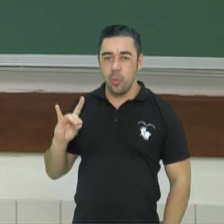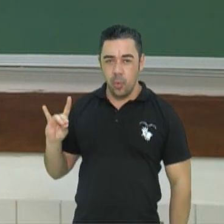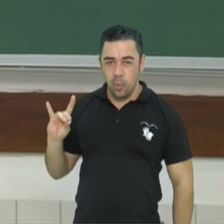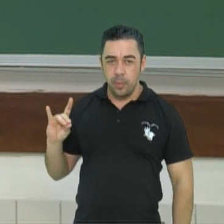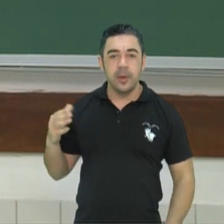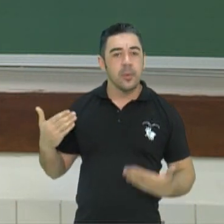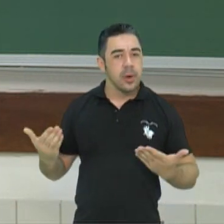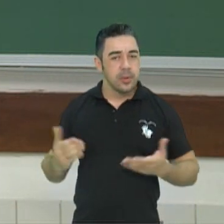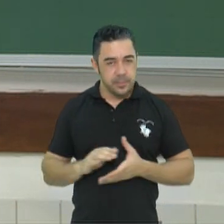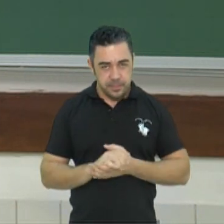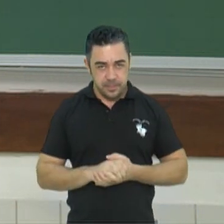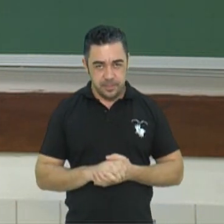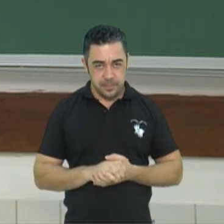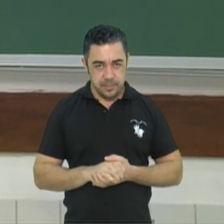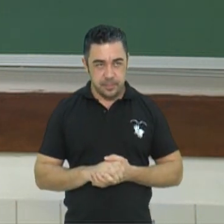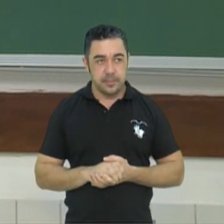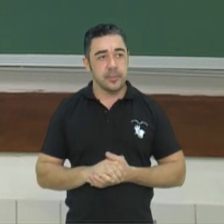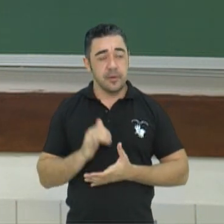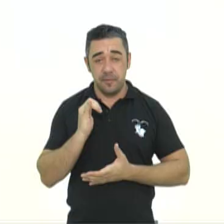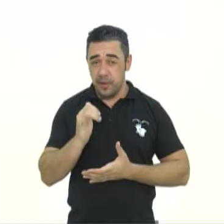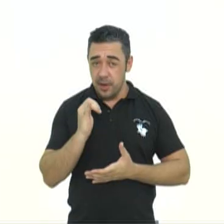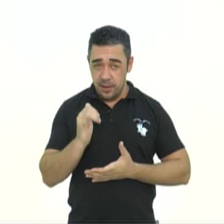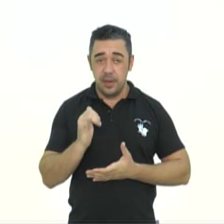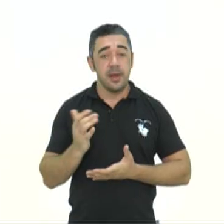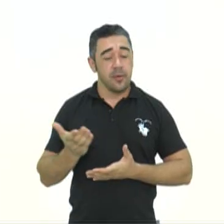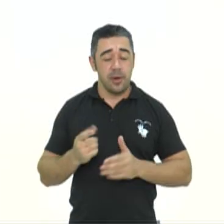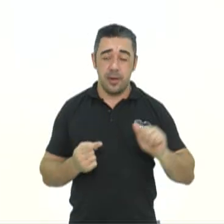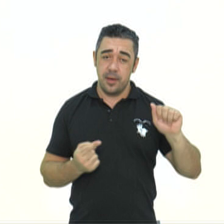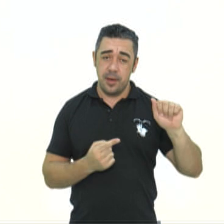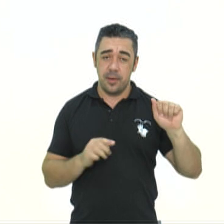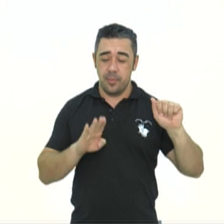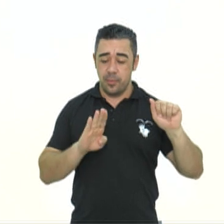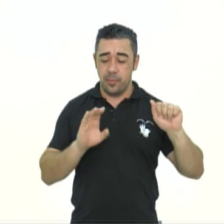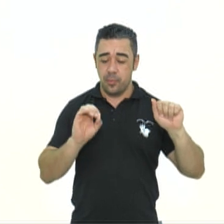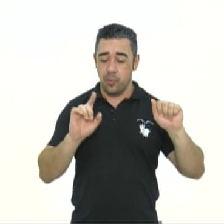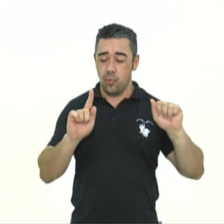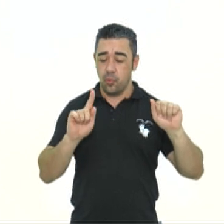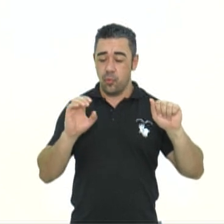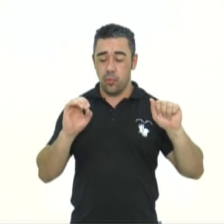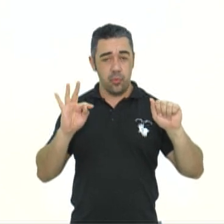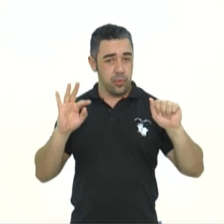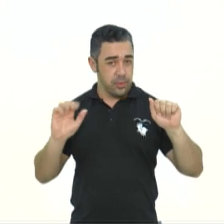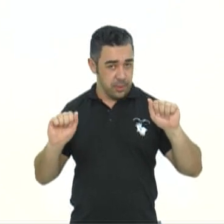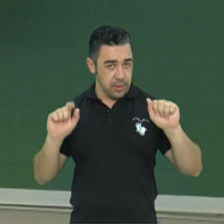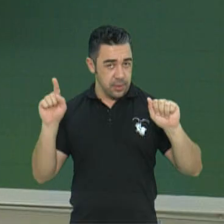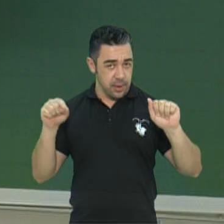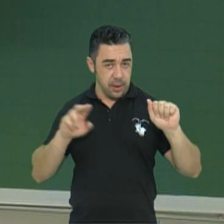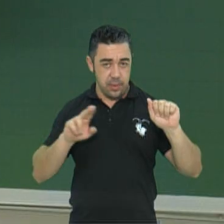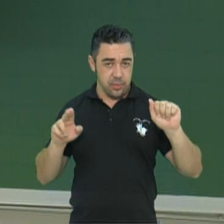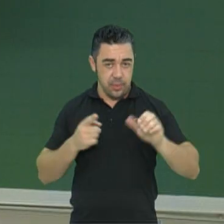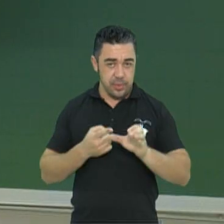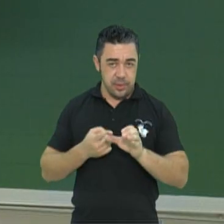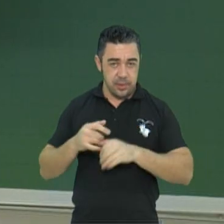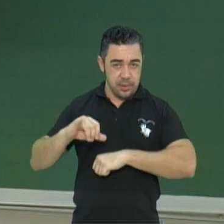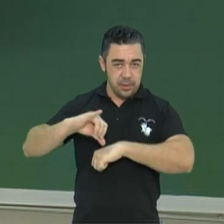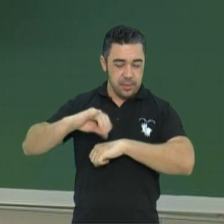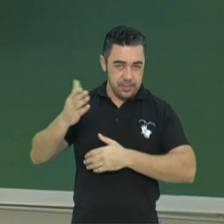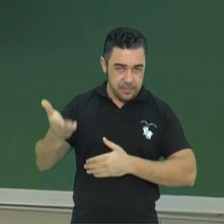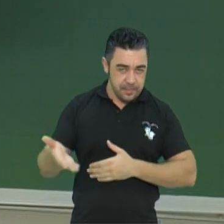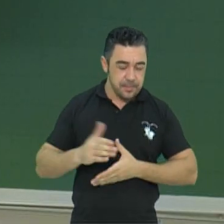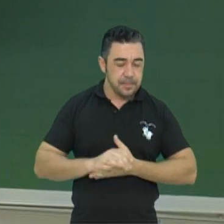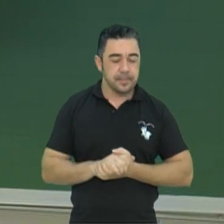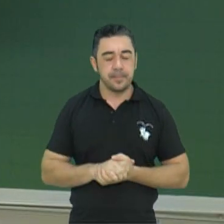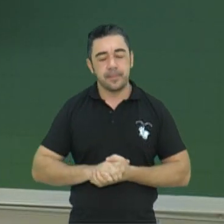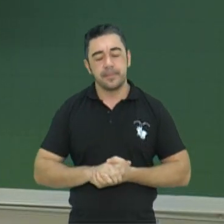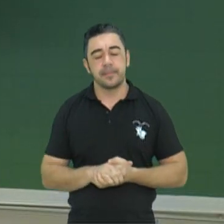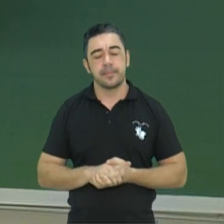é? Acabei de falar, né? Então, letra A capital da Colômbia é